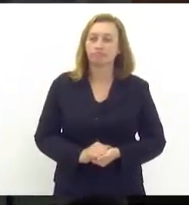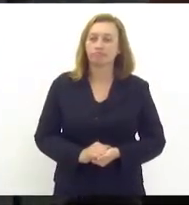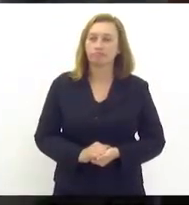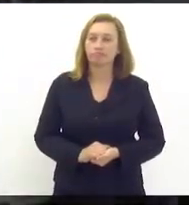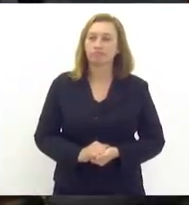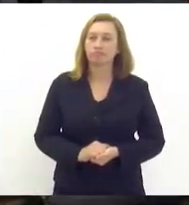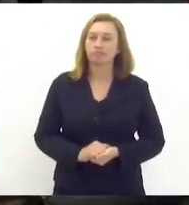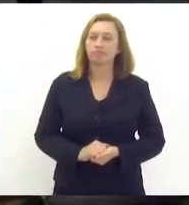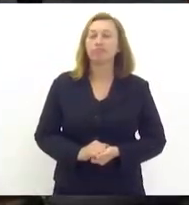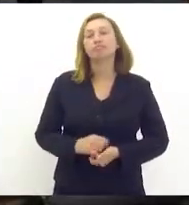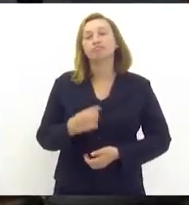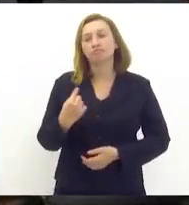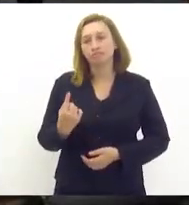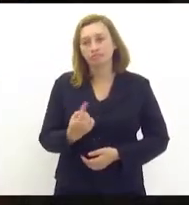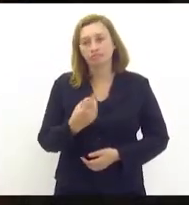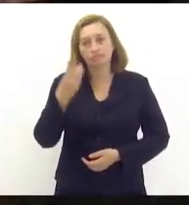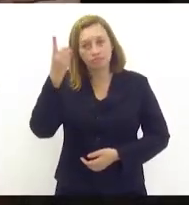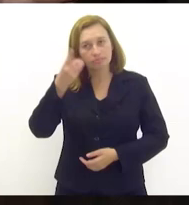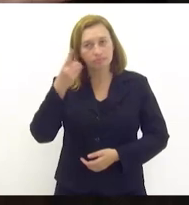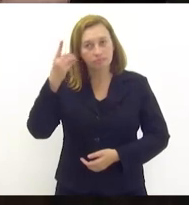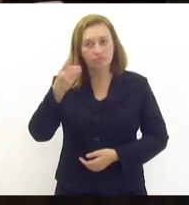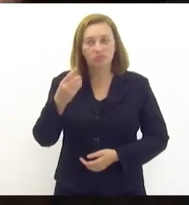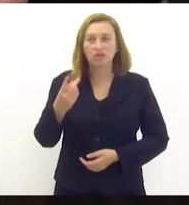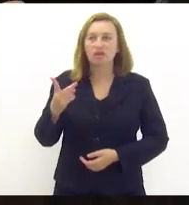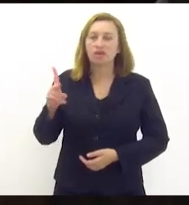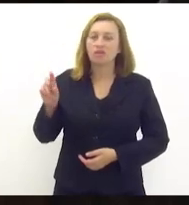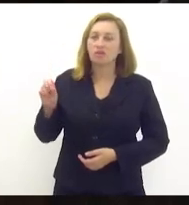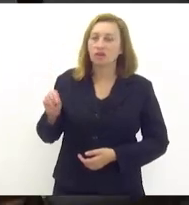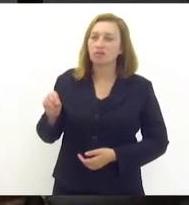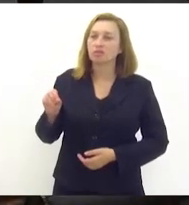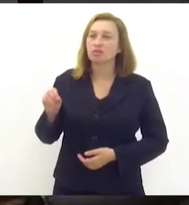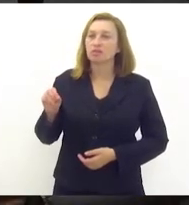nosso nome Deputado o Valdo César